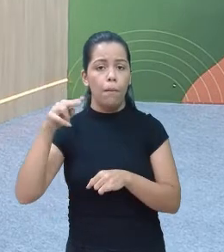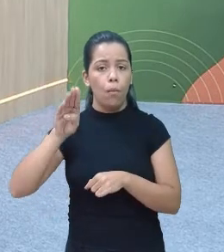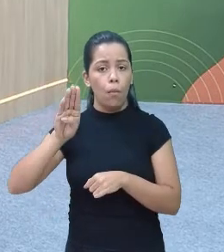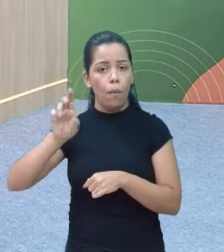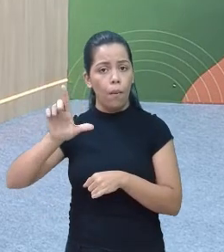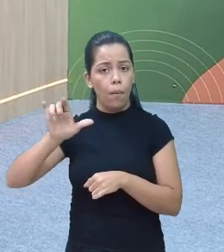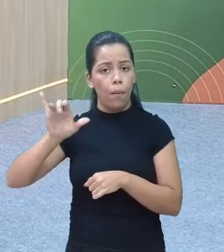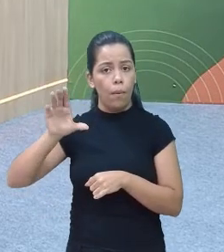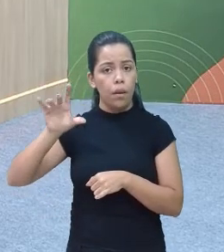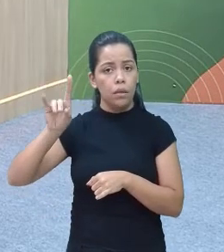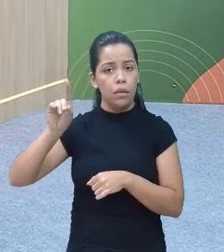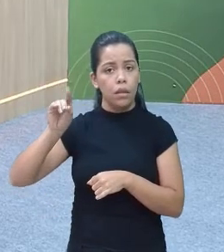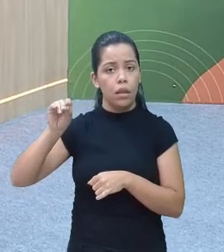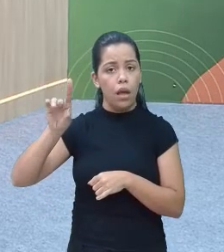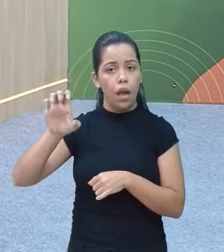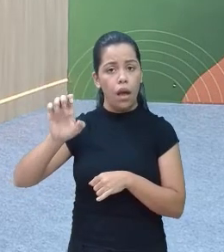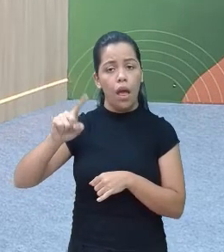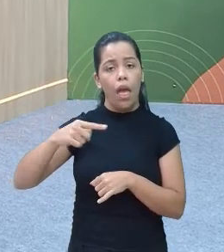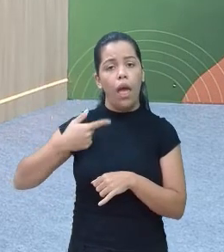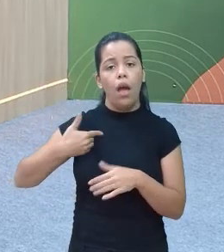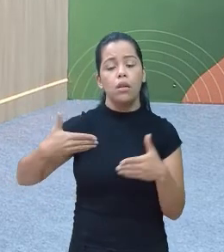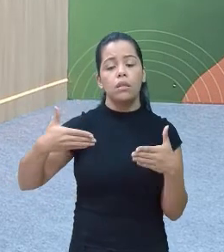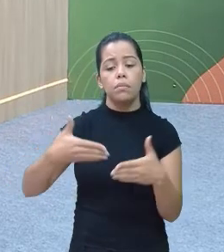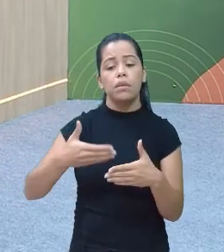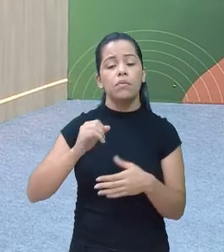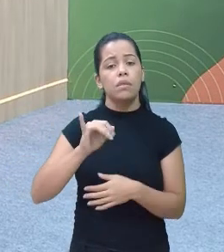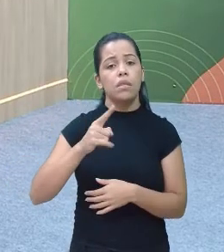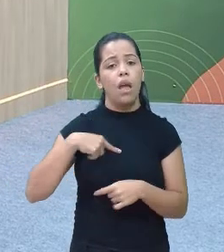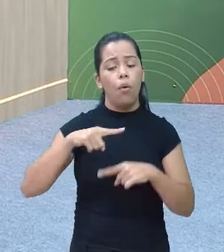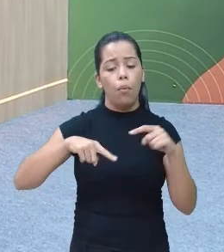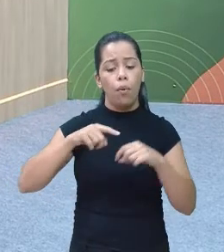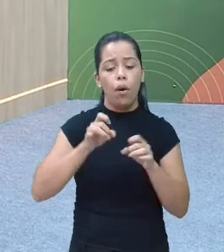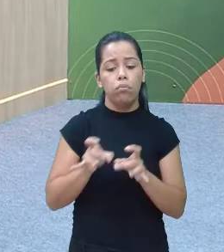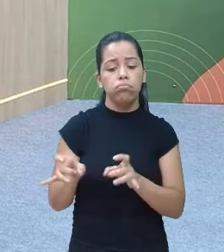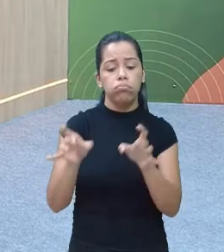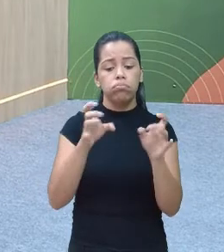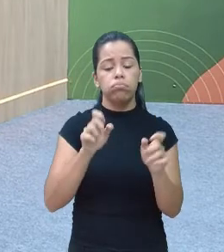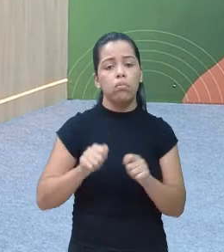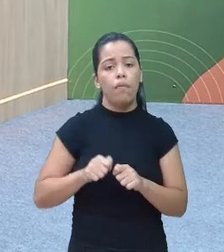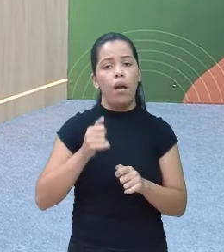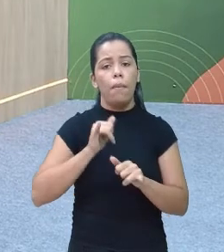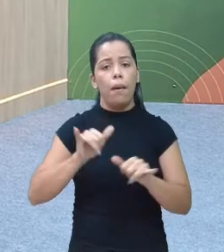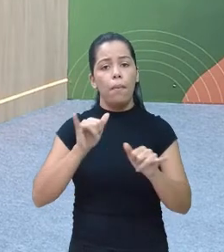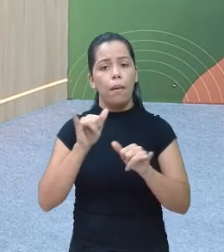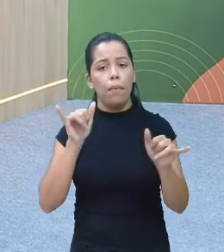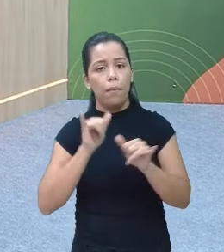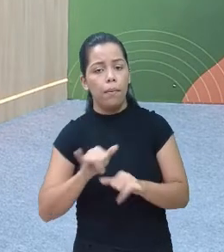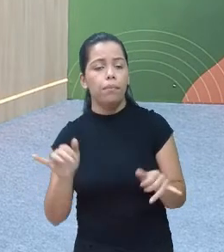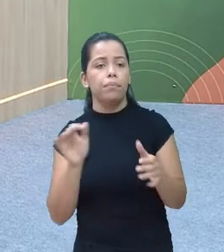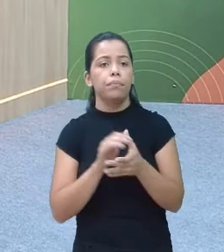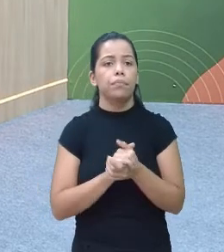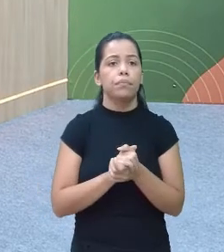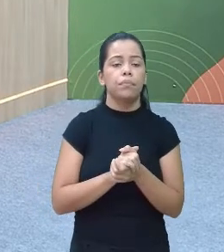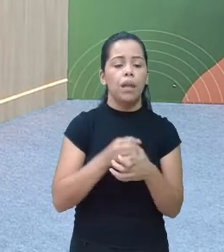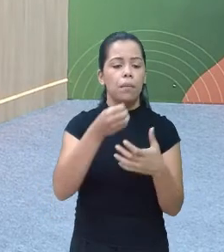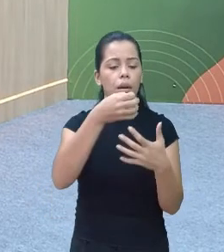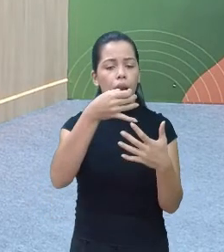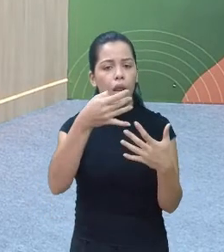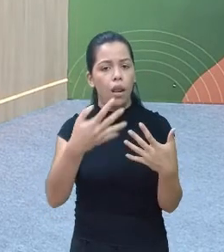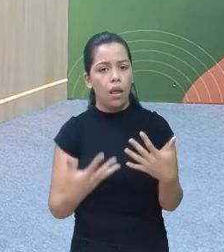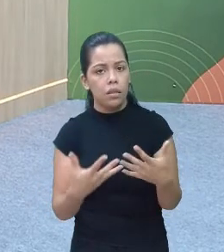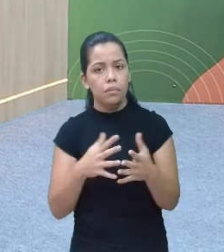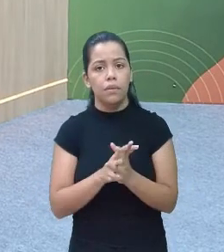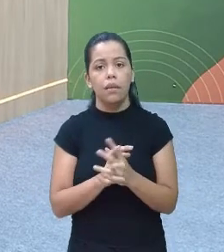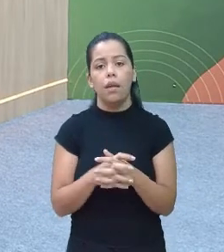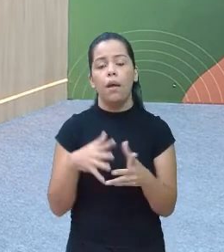um produto hoje, e eu vendo hoje, eu faço a propaganda dele hoje, pode ser que amanhã esse produto ele já tenha sido